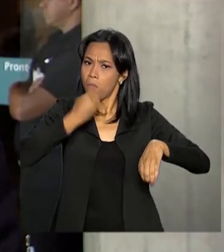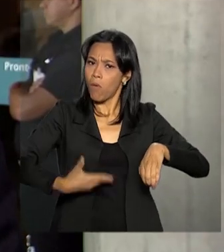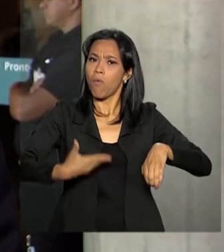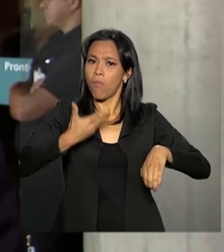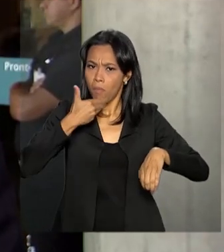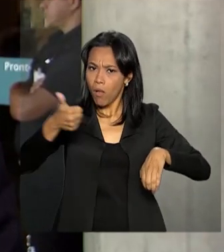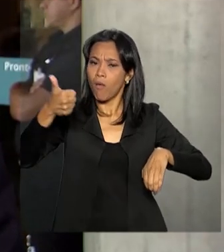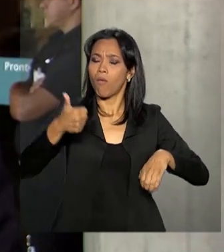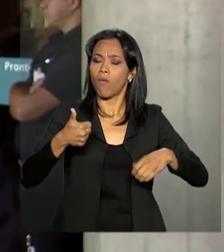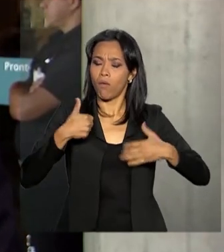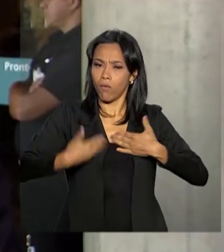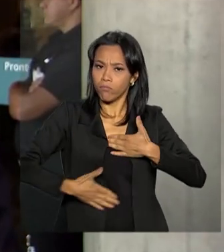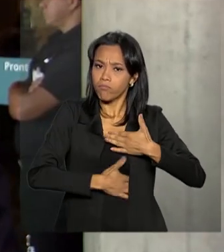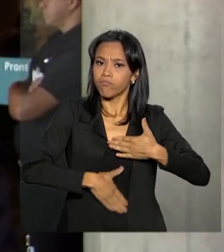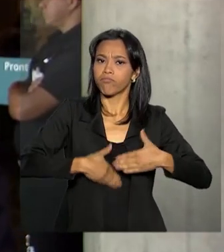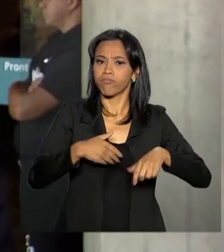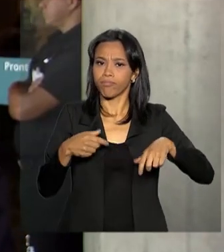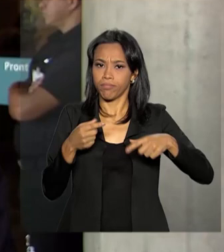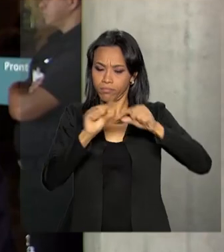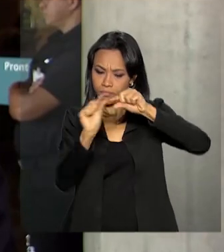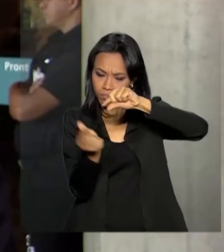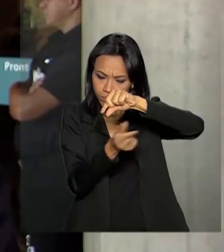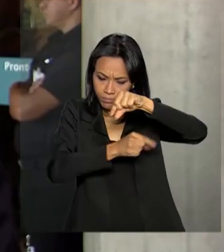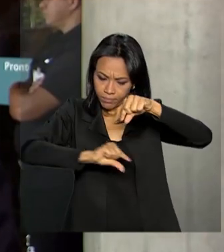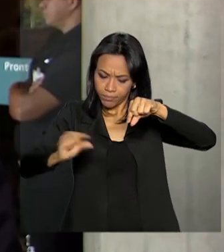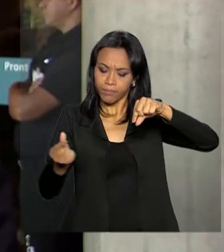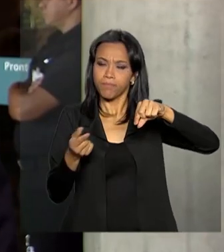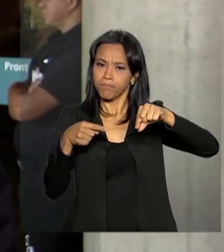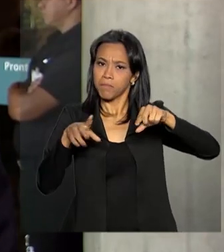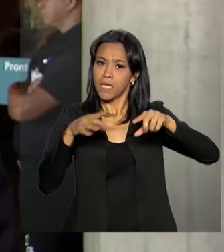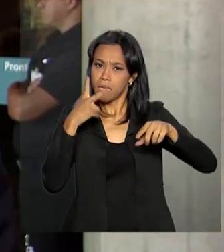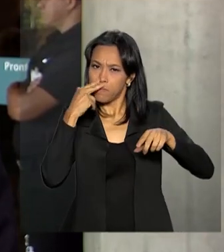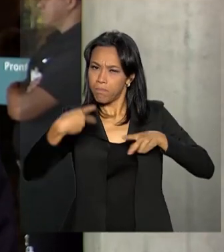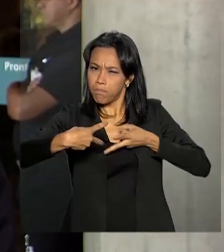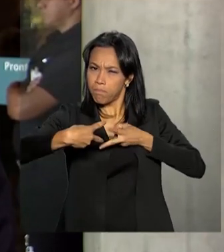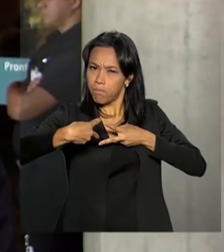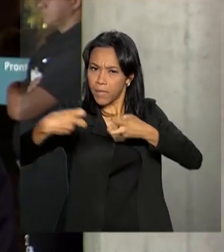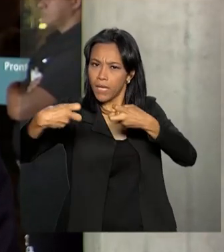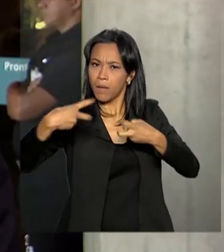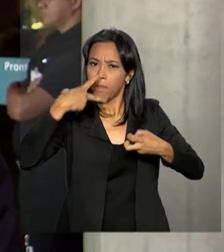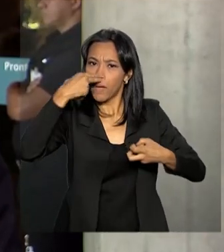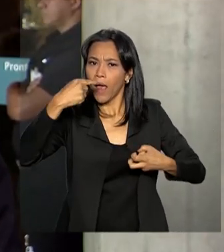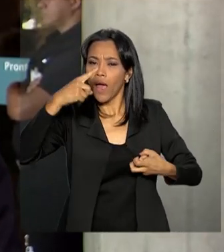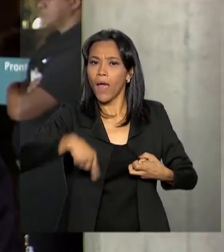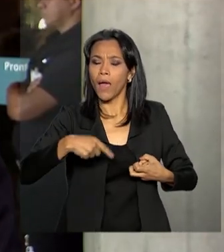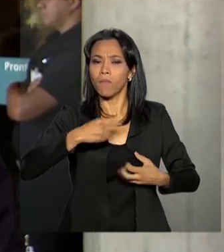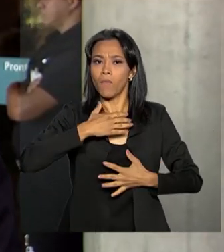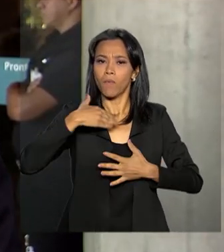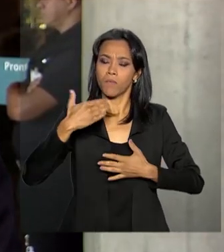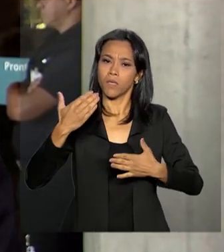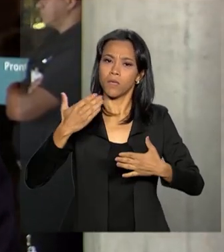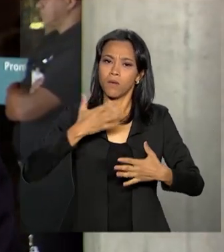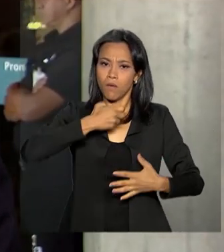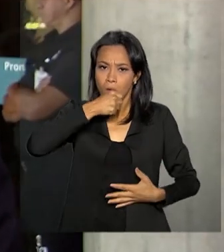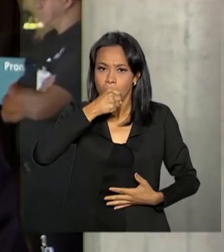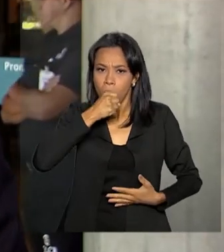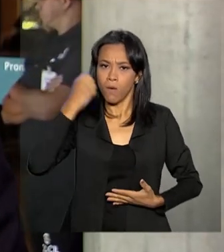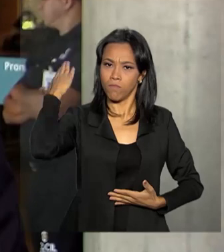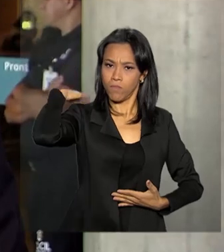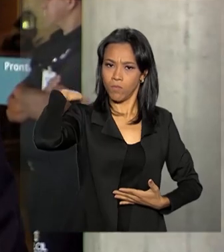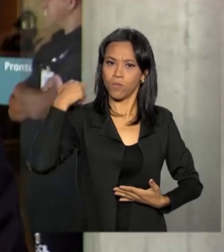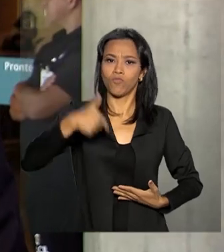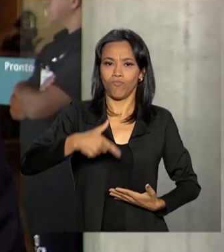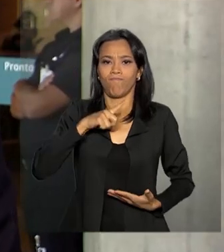do intestino e também uma imagem compatível com pneumonia. Em virtude disso, eles fizeram um pequeno